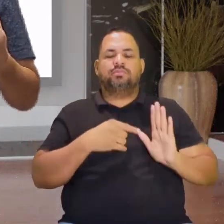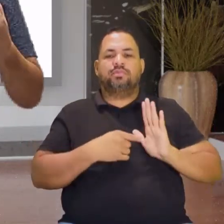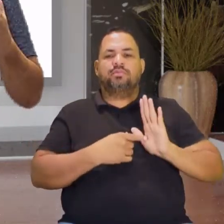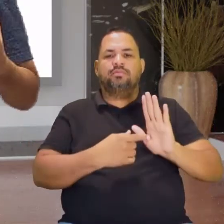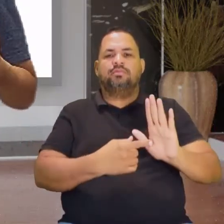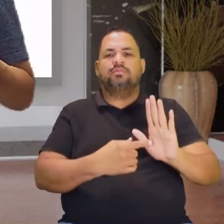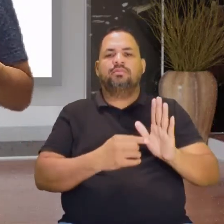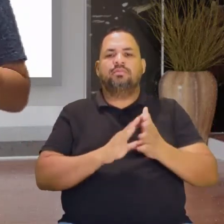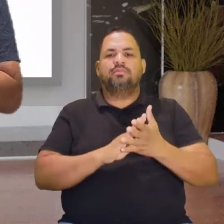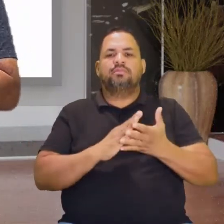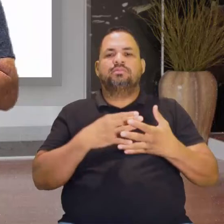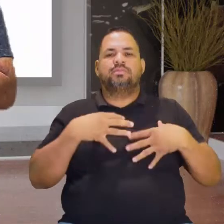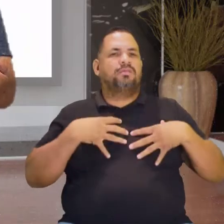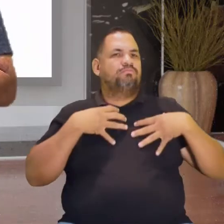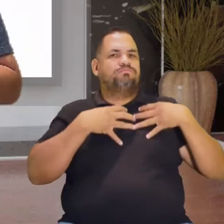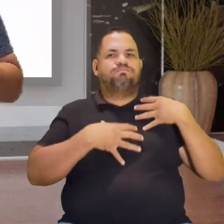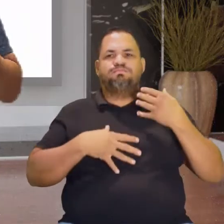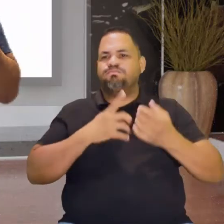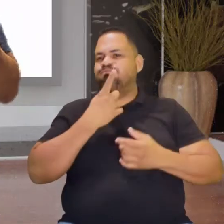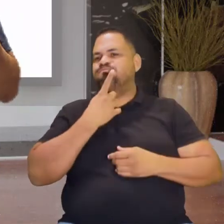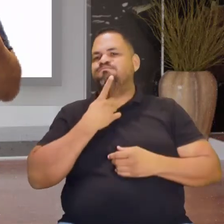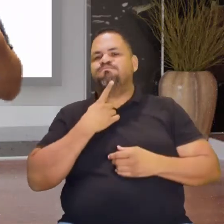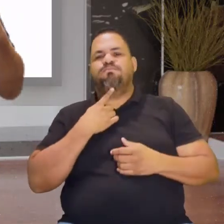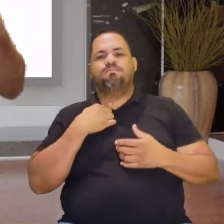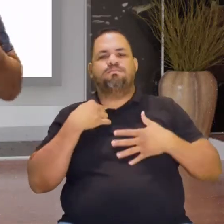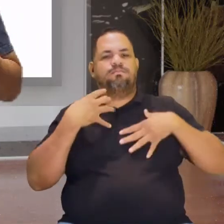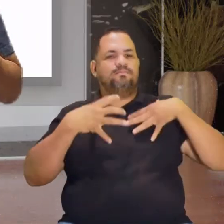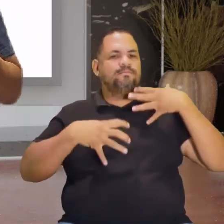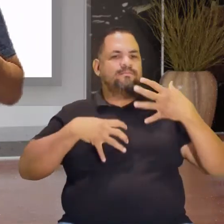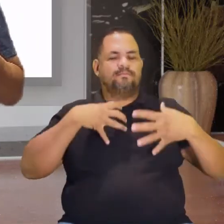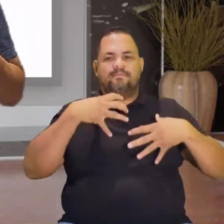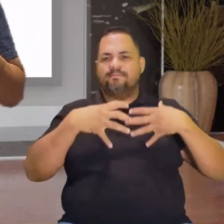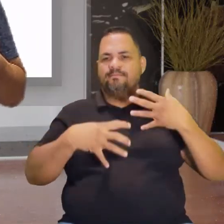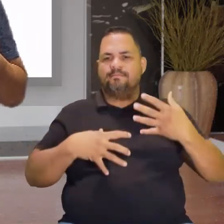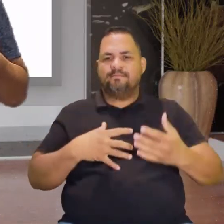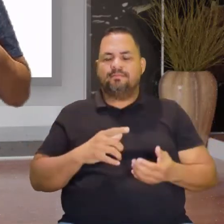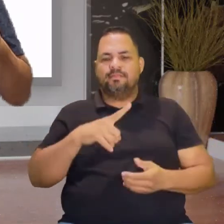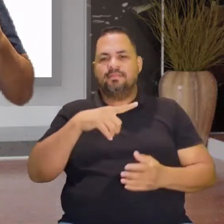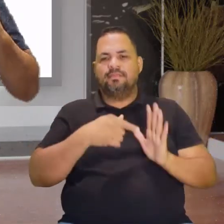ela vem cheia do entusiasmo, ela vem trazendo para nós